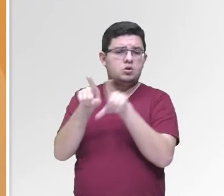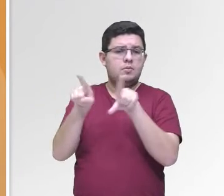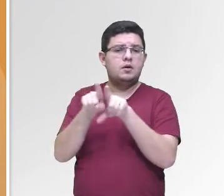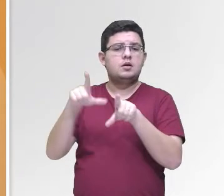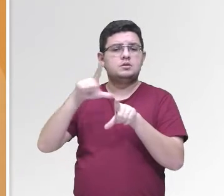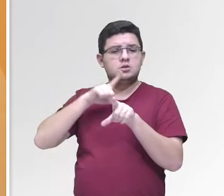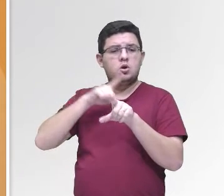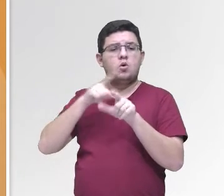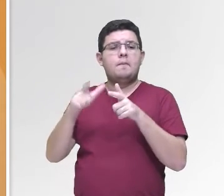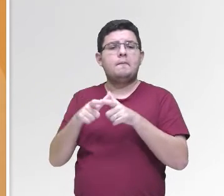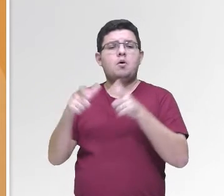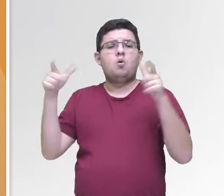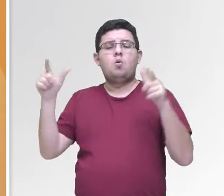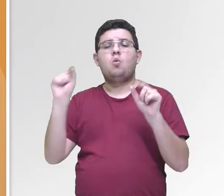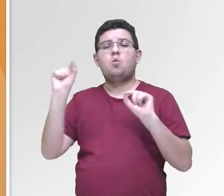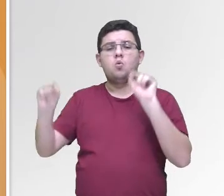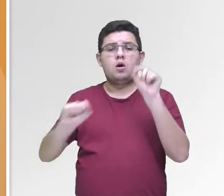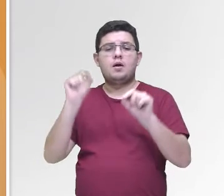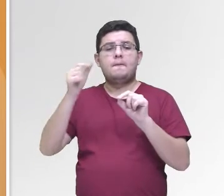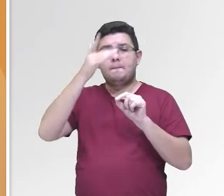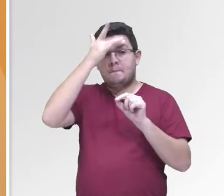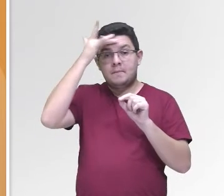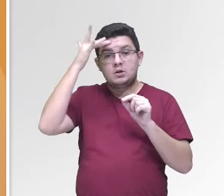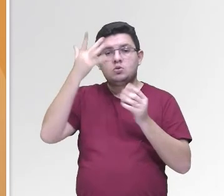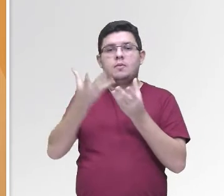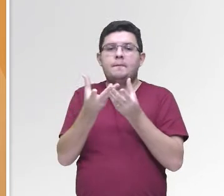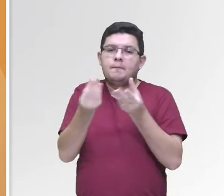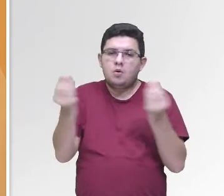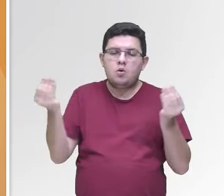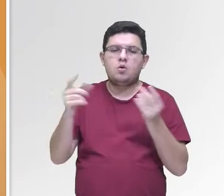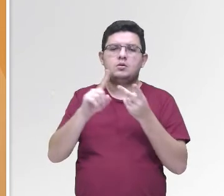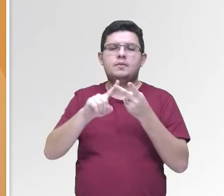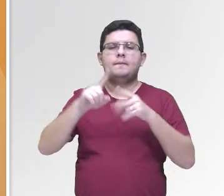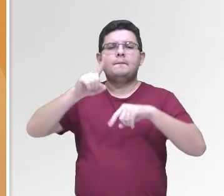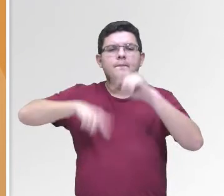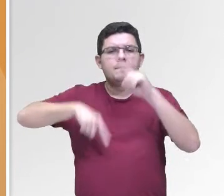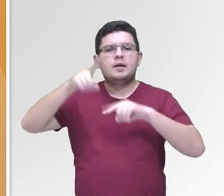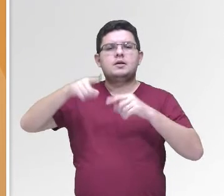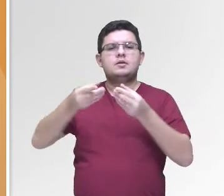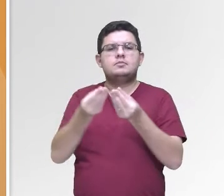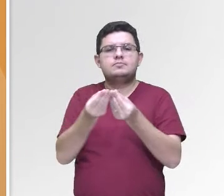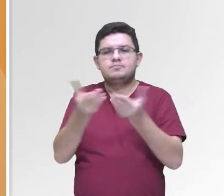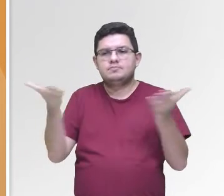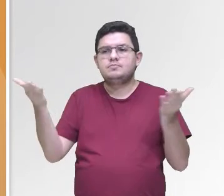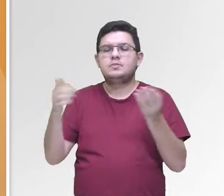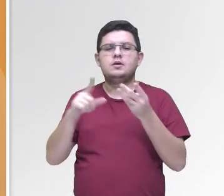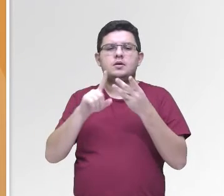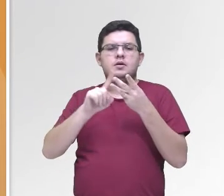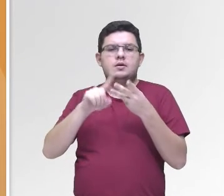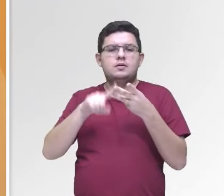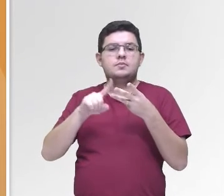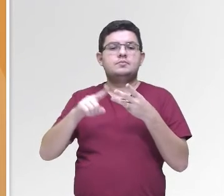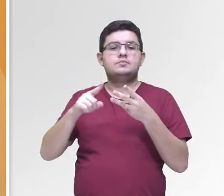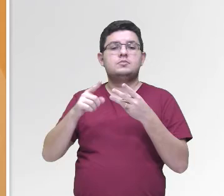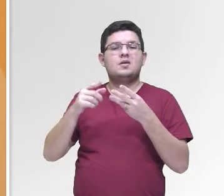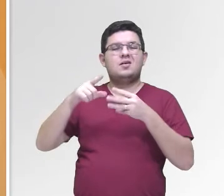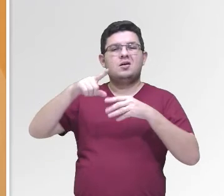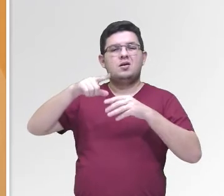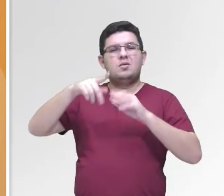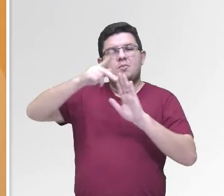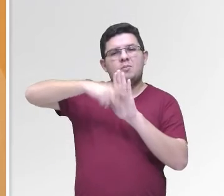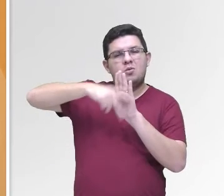industrial, aumentou a circulação de pessoas, matérias-primas para ir para as indústrias, mercadorias